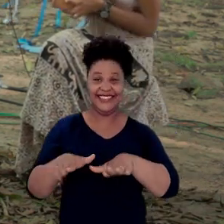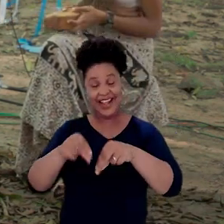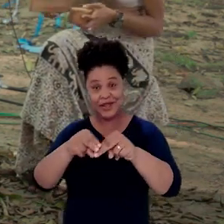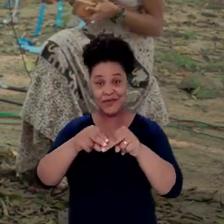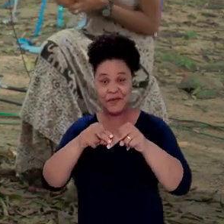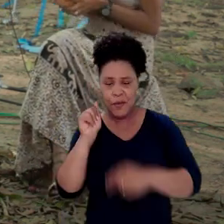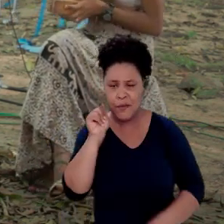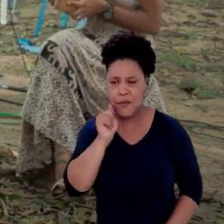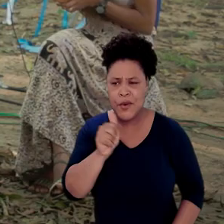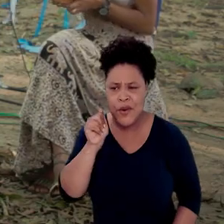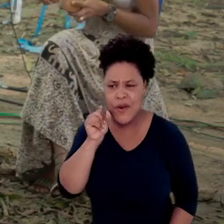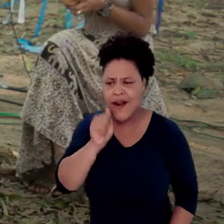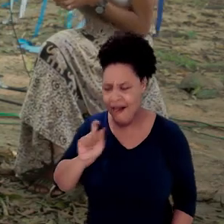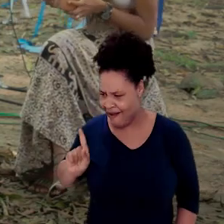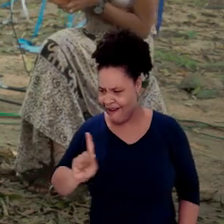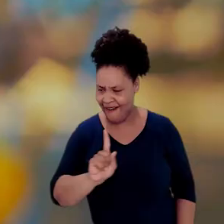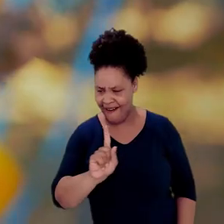voltar. Marisqueira,